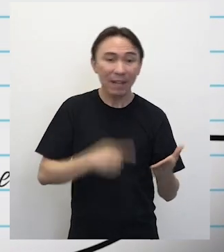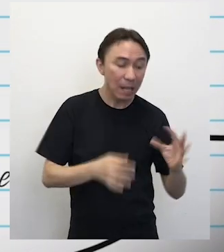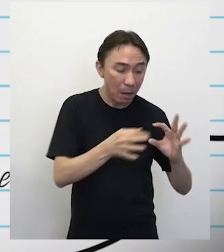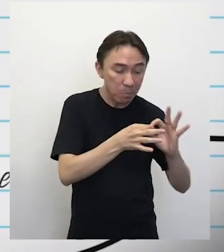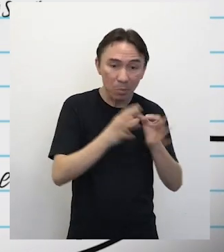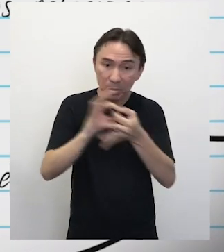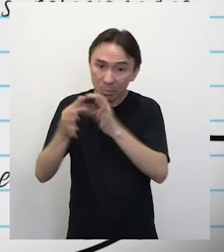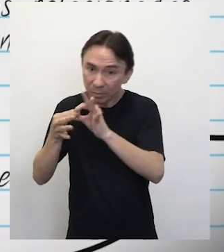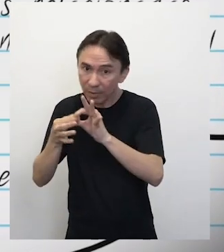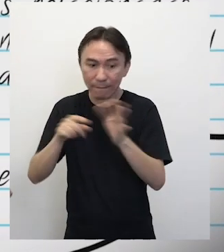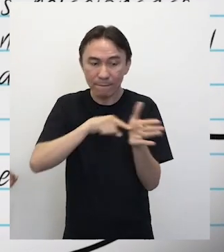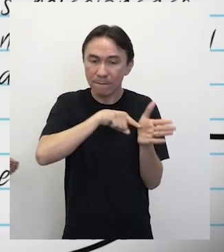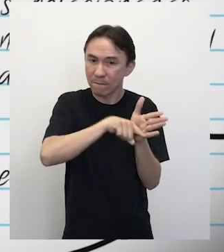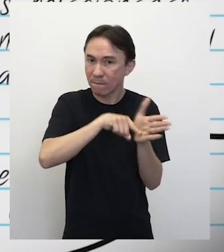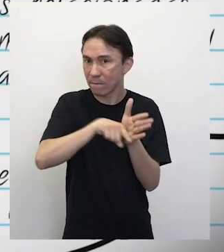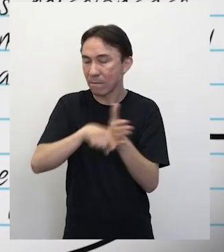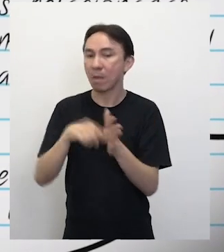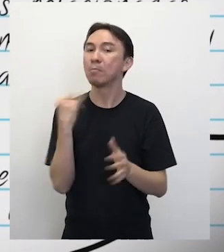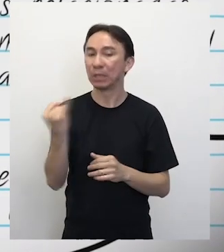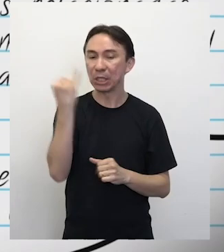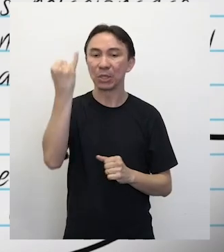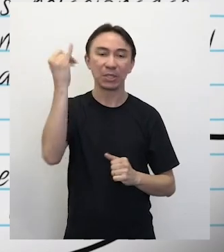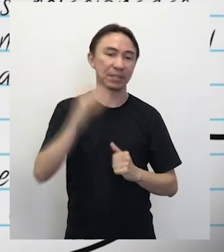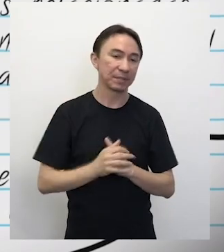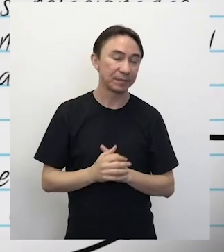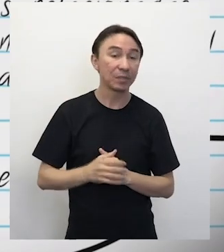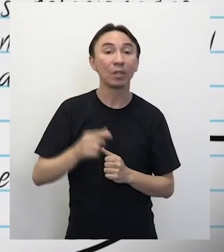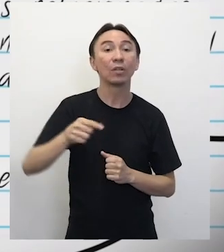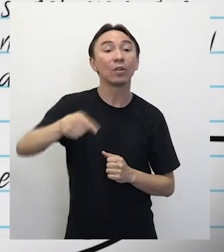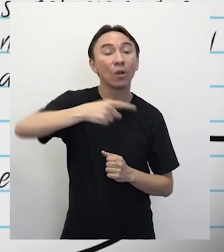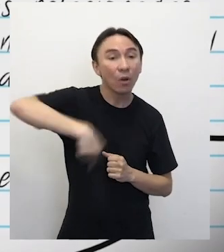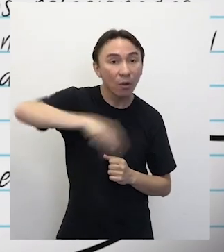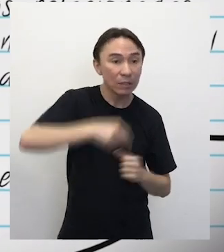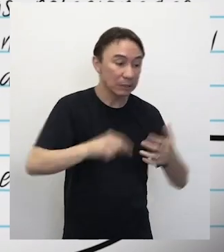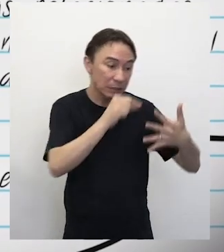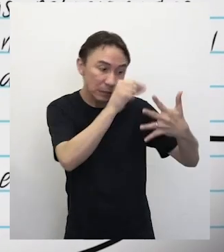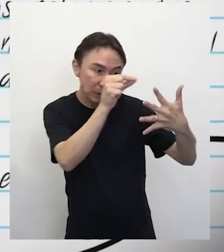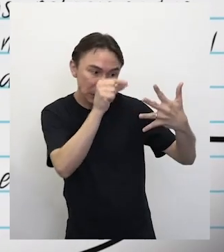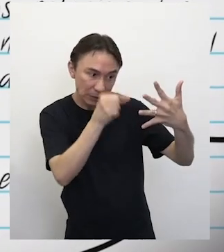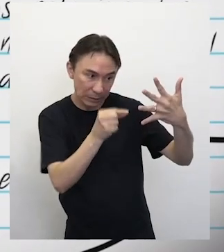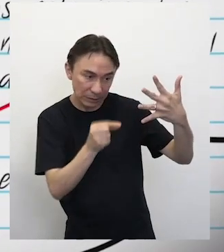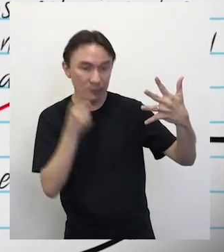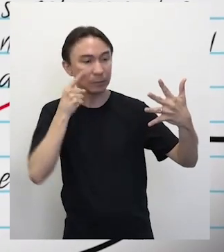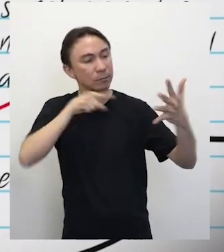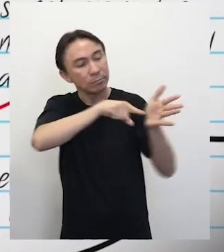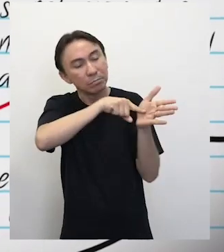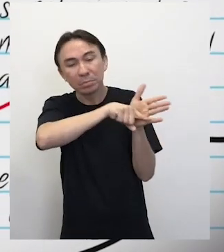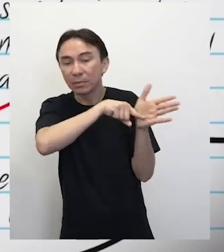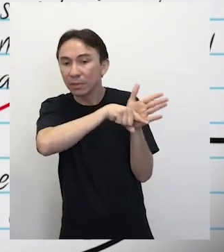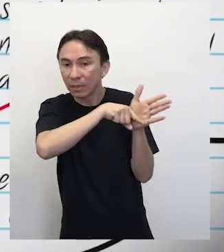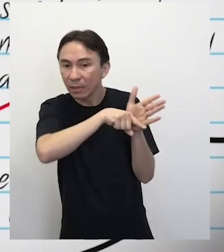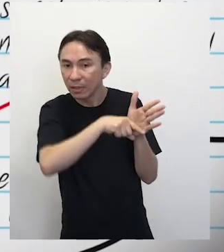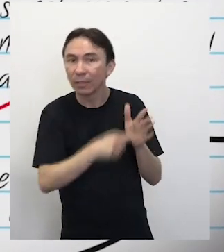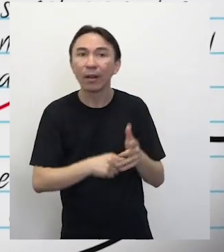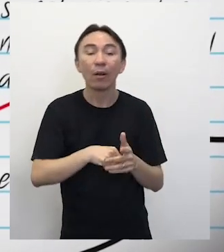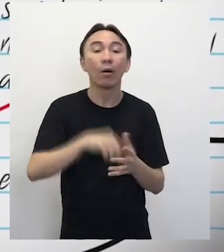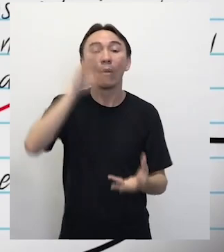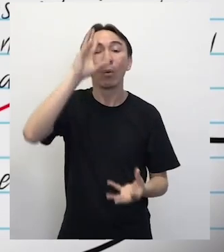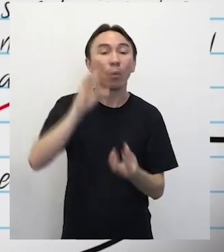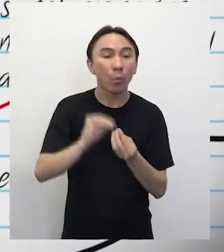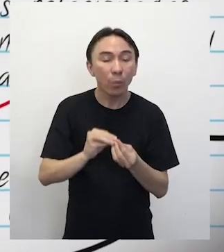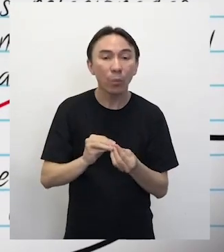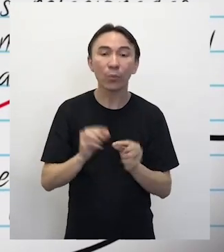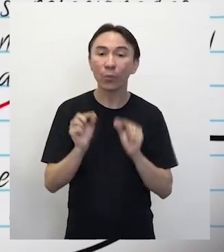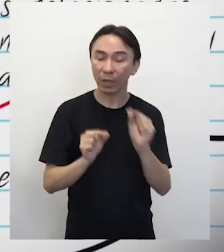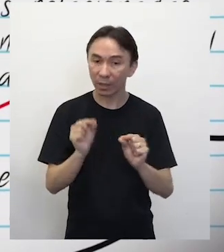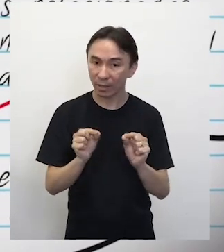do que quando examinados individualmente. Quando analisamos mais indicadores, cruzando dados, podemos chegar a conclusões ainda mais